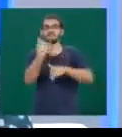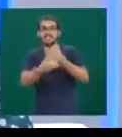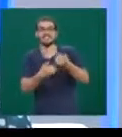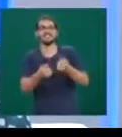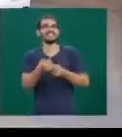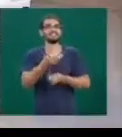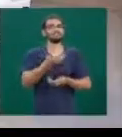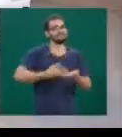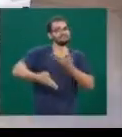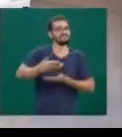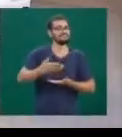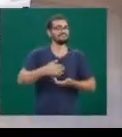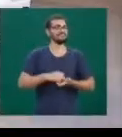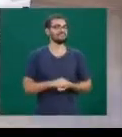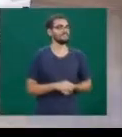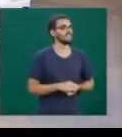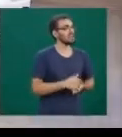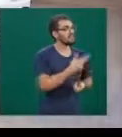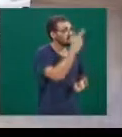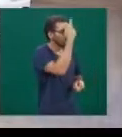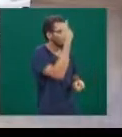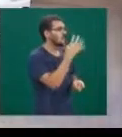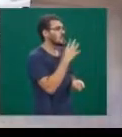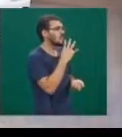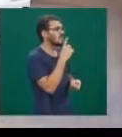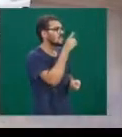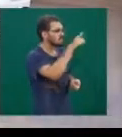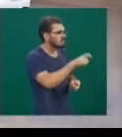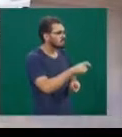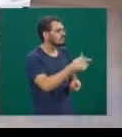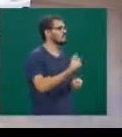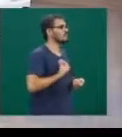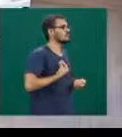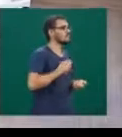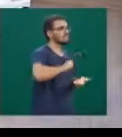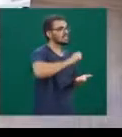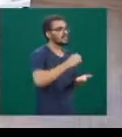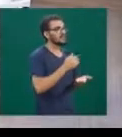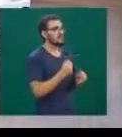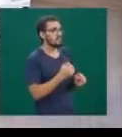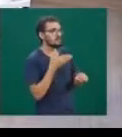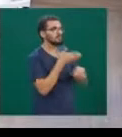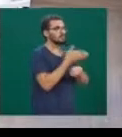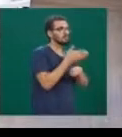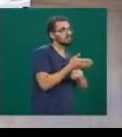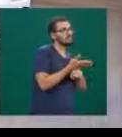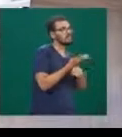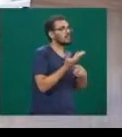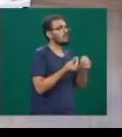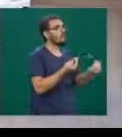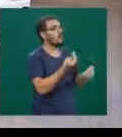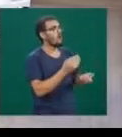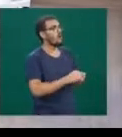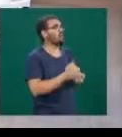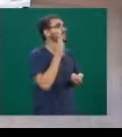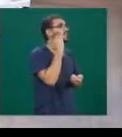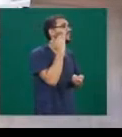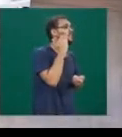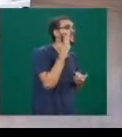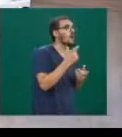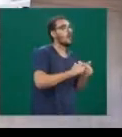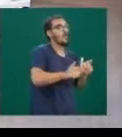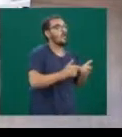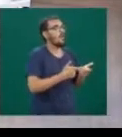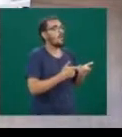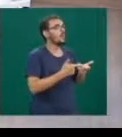muito, muito bom. Para quem quer conhecer um pouquinho mais sobre a sua história como escritora, pode acessar o quê? Uma página para as pessoas entenderem onde pode ir lá encontrar